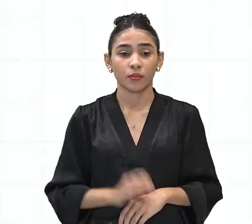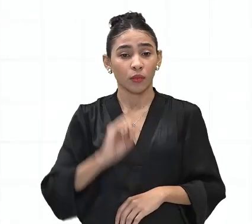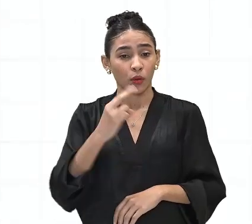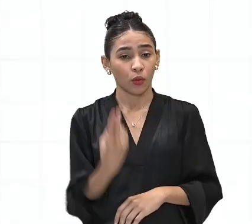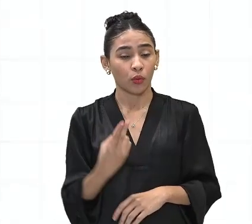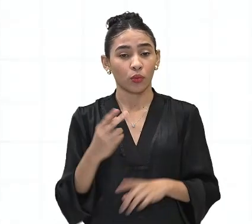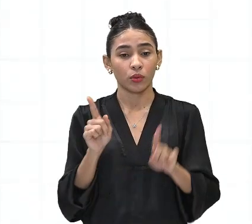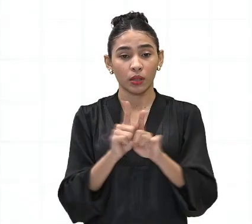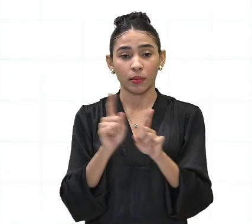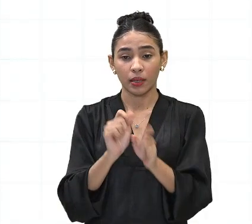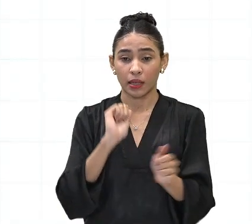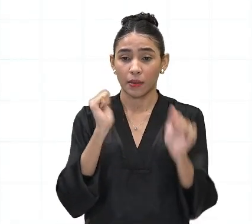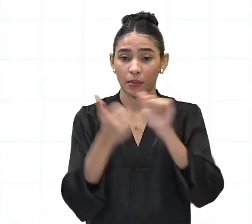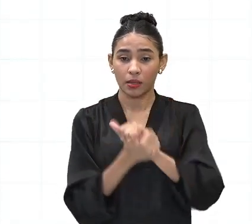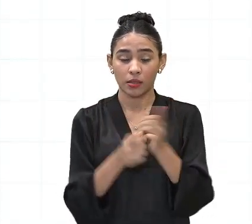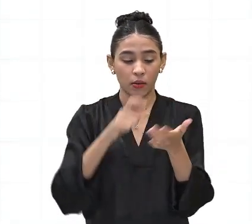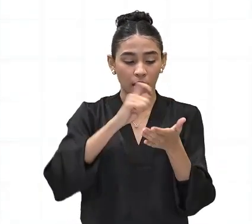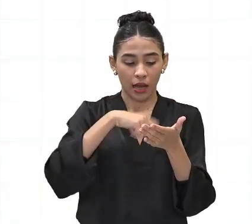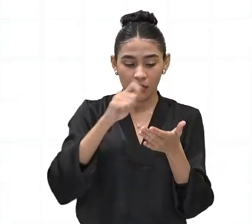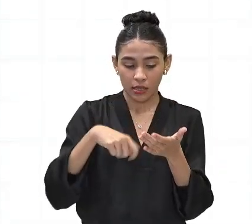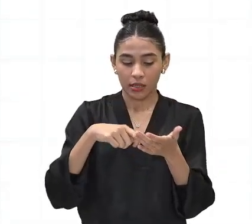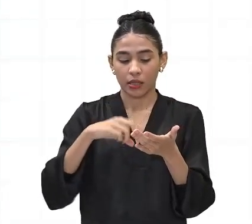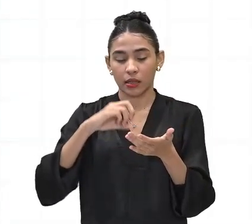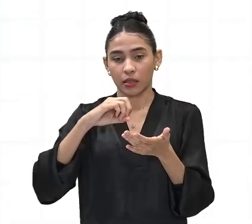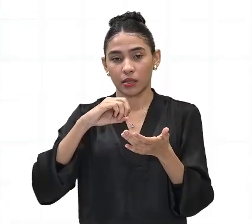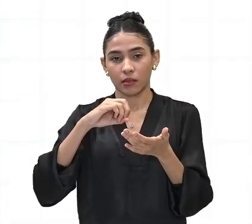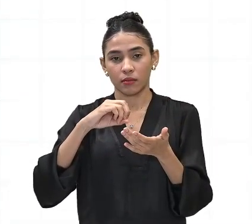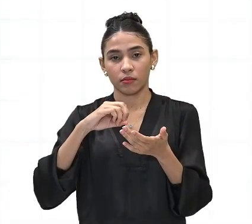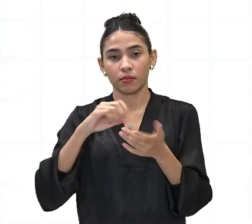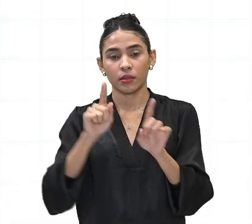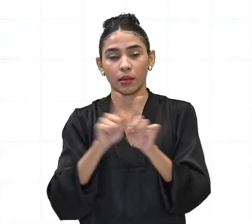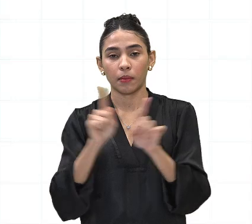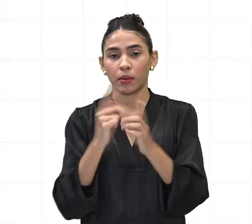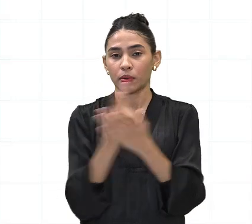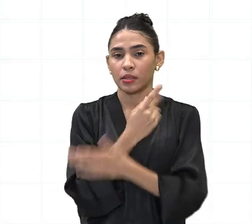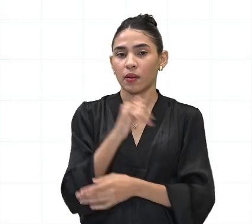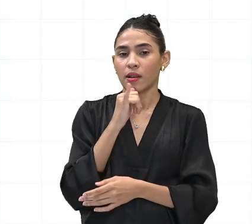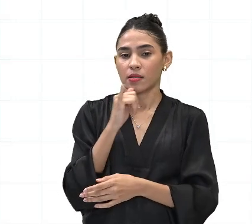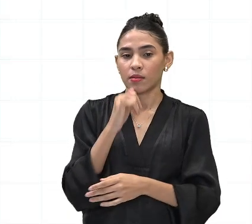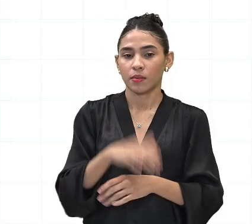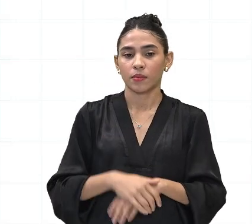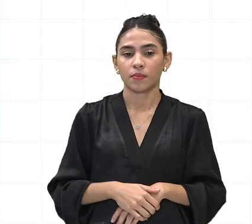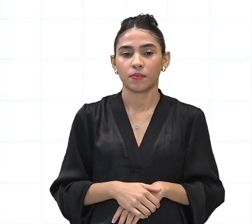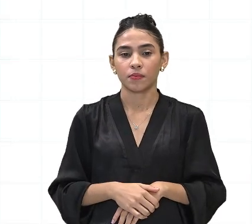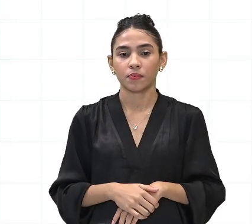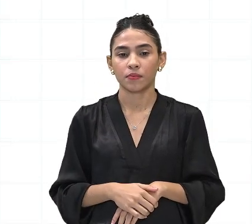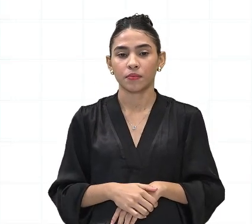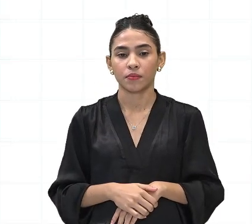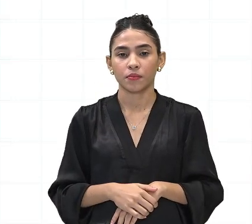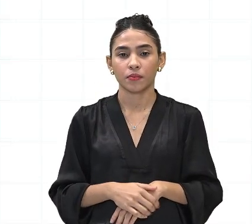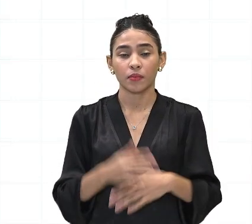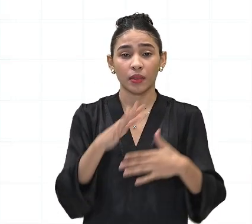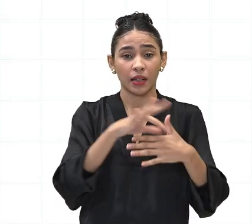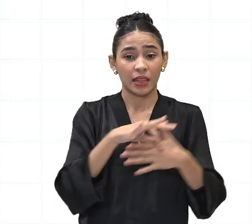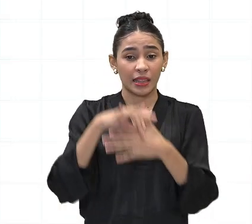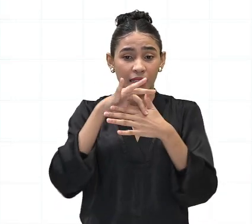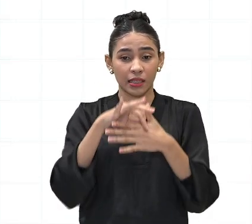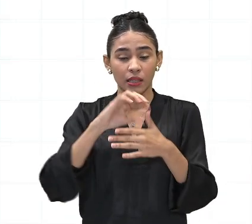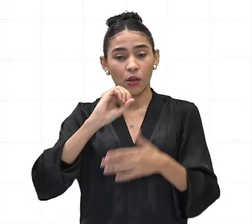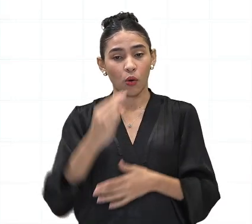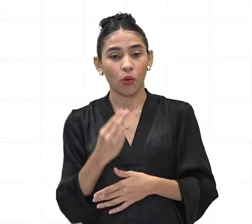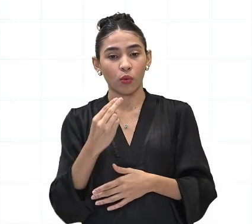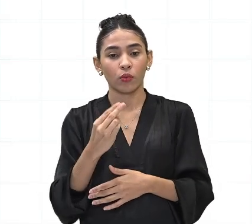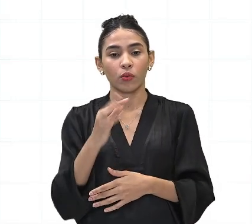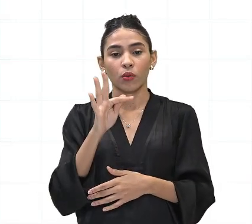a adaptação à escrita e à pronúncia do português, como aconteceu entre muitos casos, como líder e futebol. A gente tinha lá do inglês o